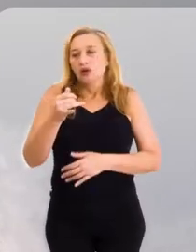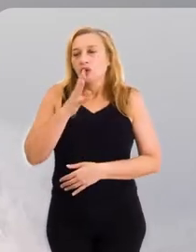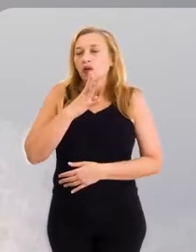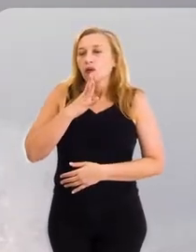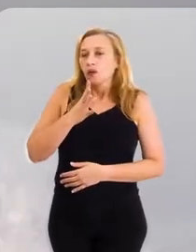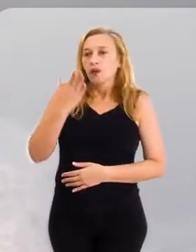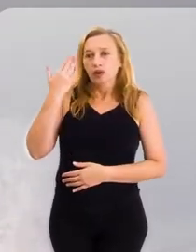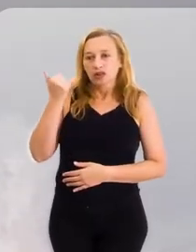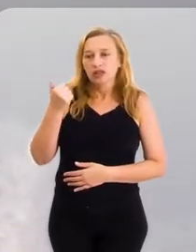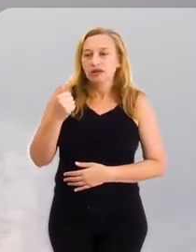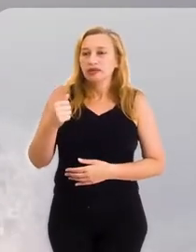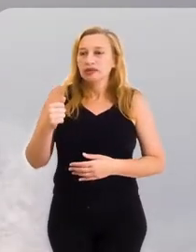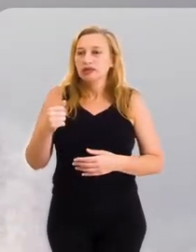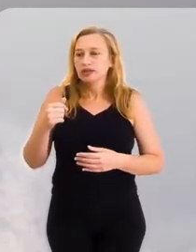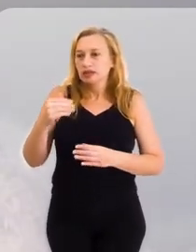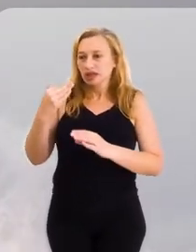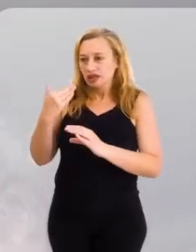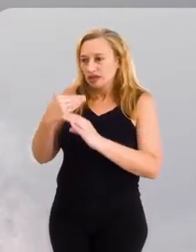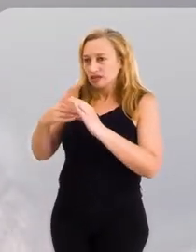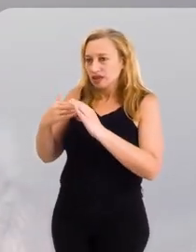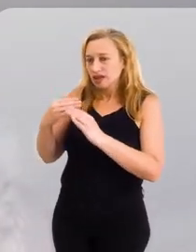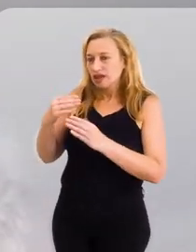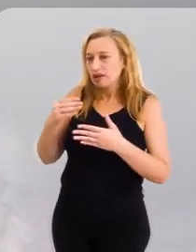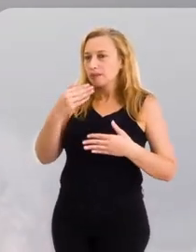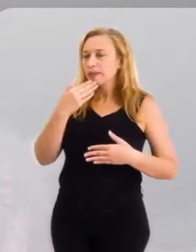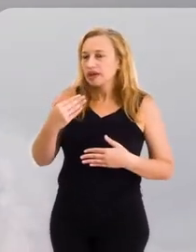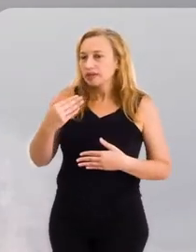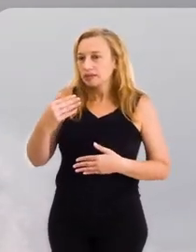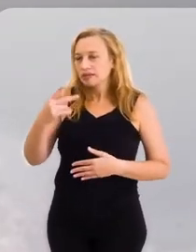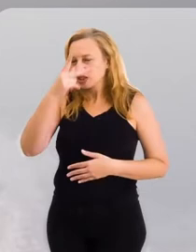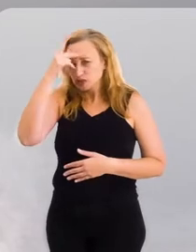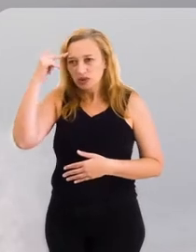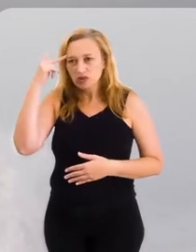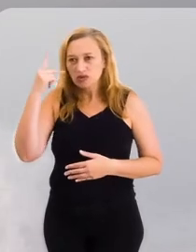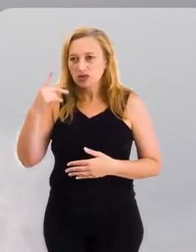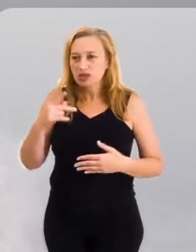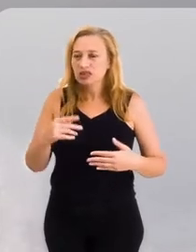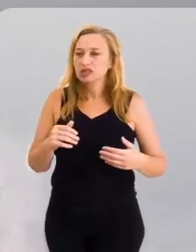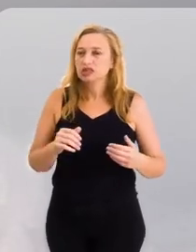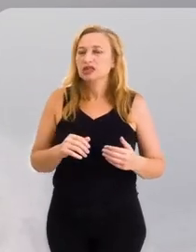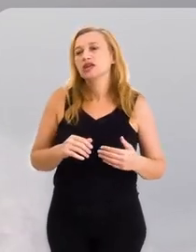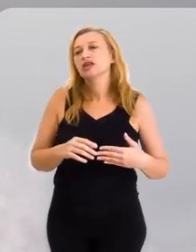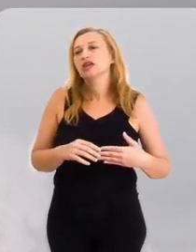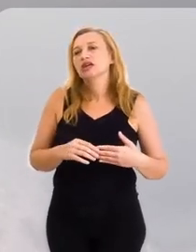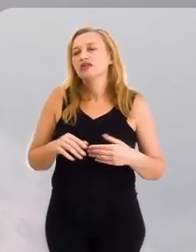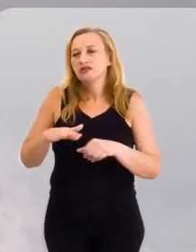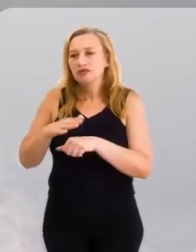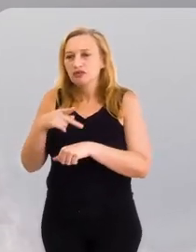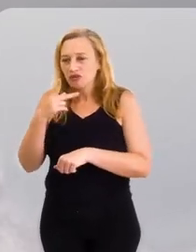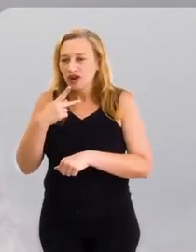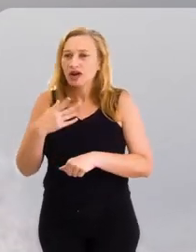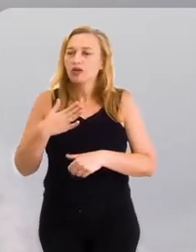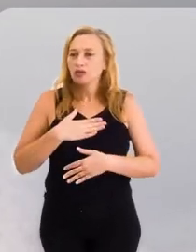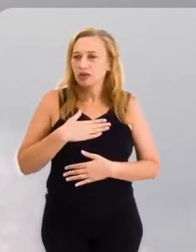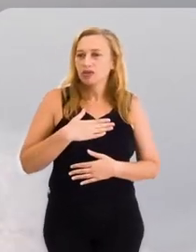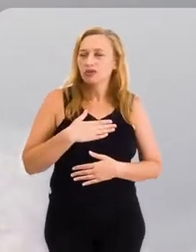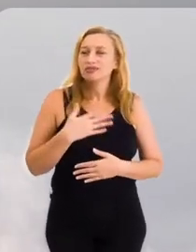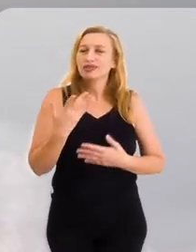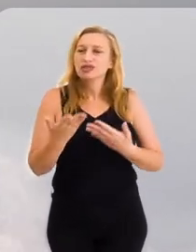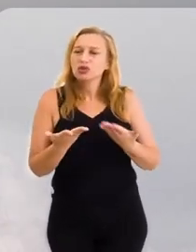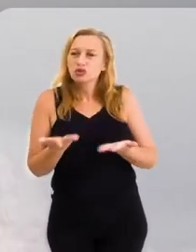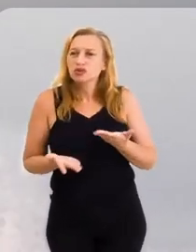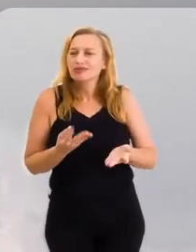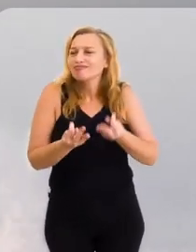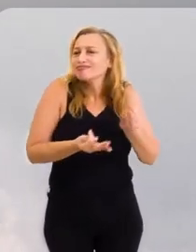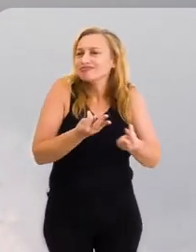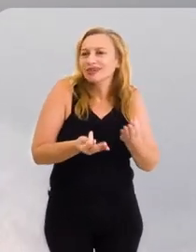psicólogos que me conhece muitas vezes uma dessas pessoas para mim sem problema essas causas universais são tratadas pelas